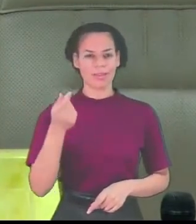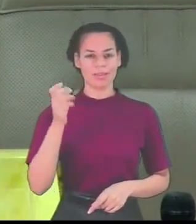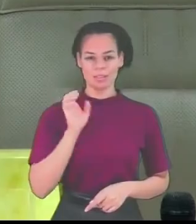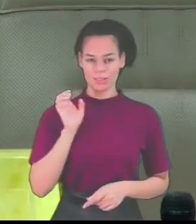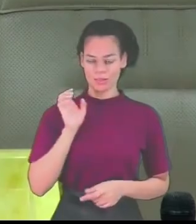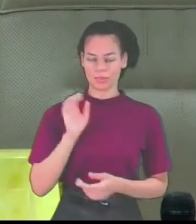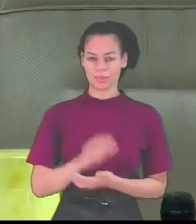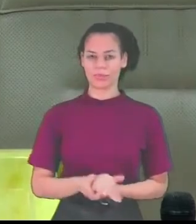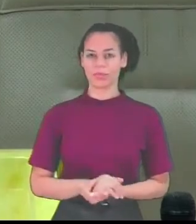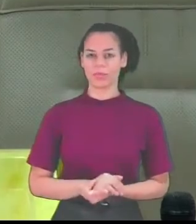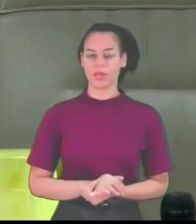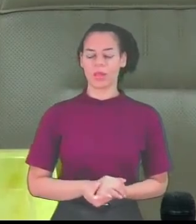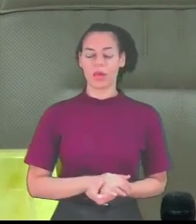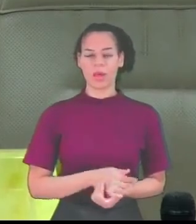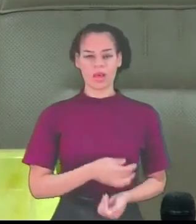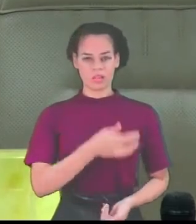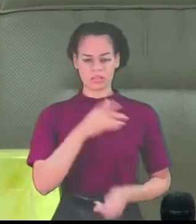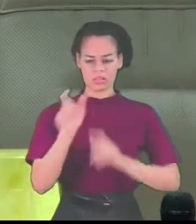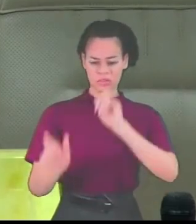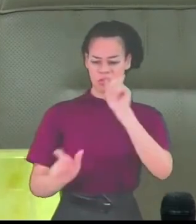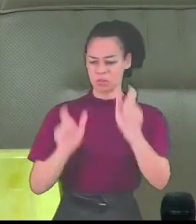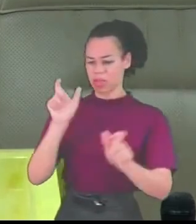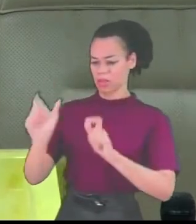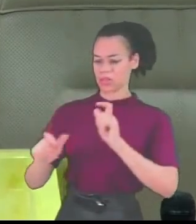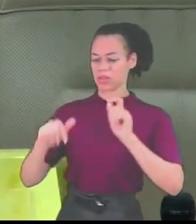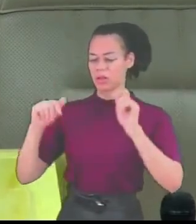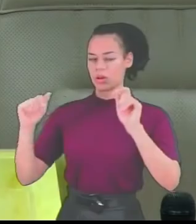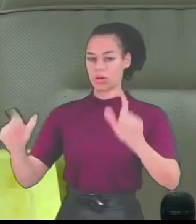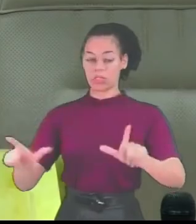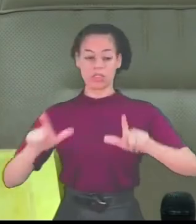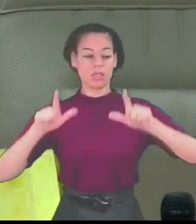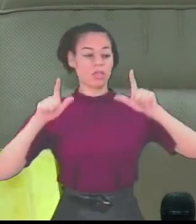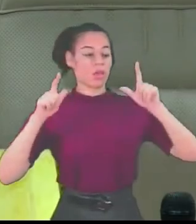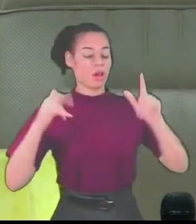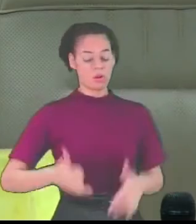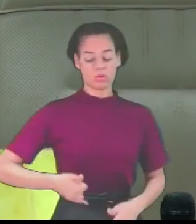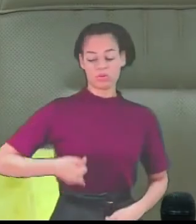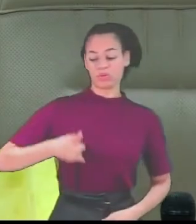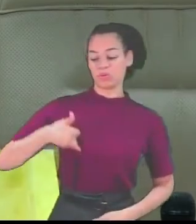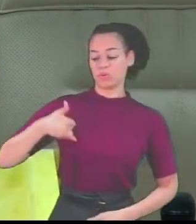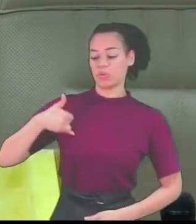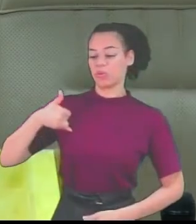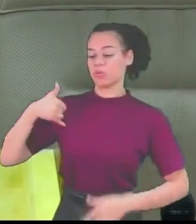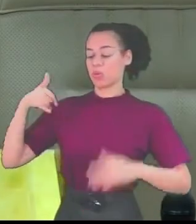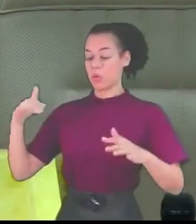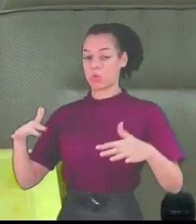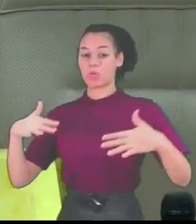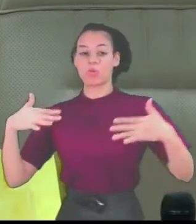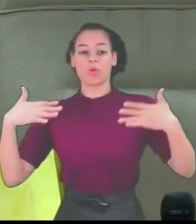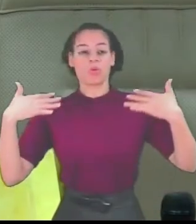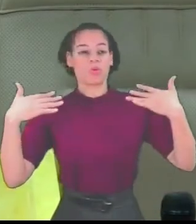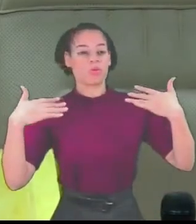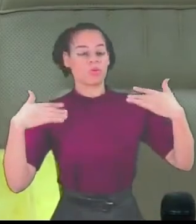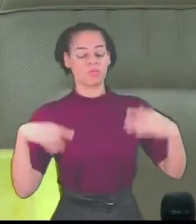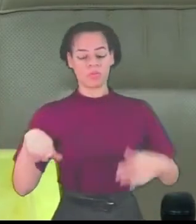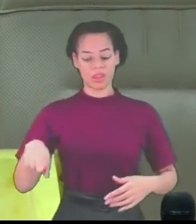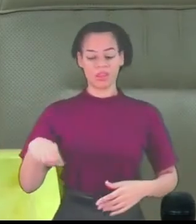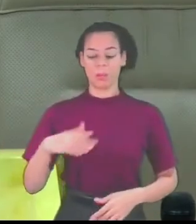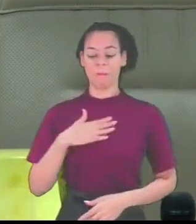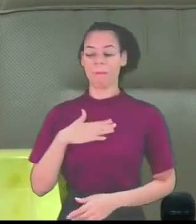e as pessoas se ufanam e sem Grand descem o e diz isto aqui é